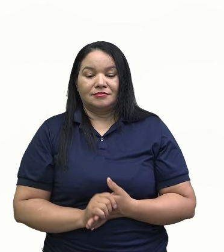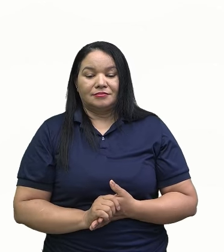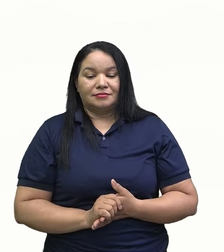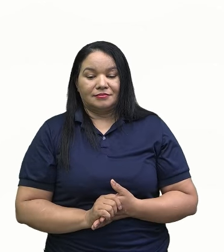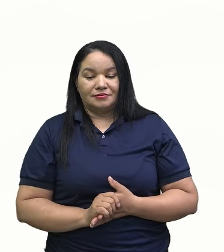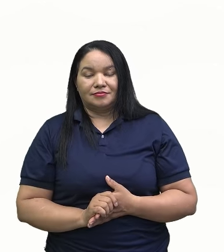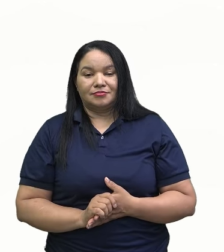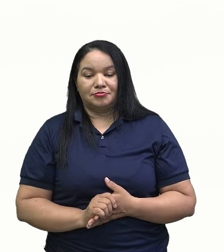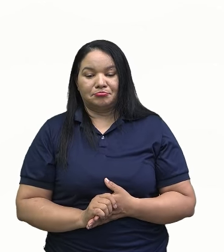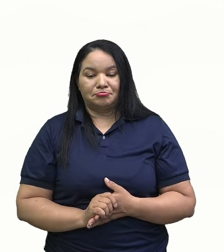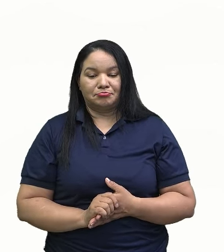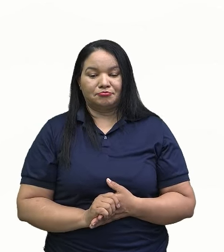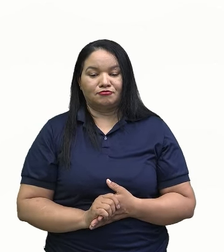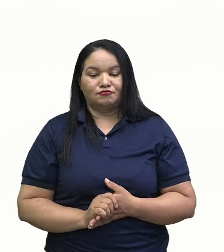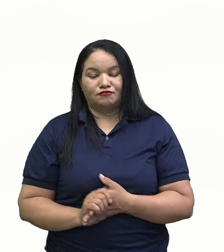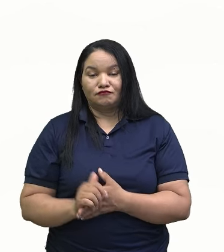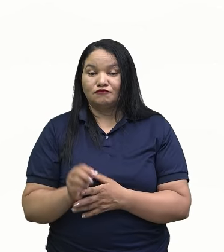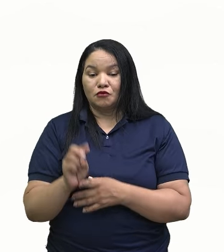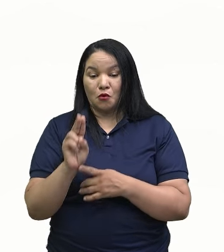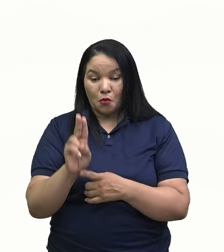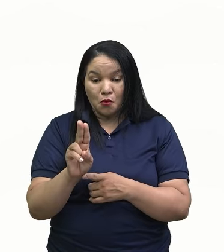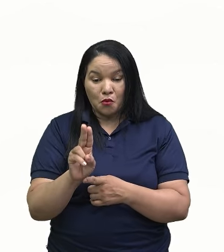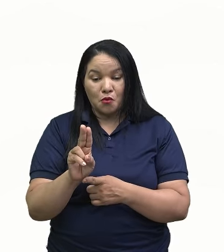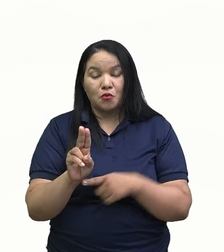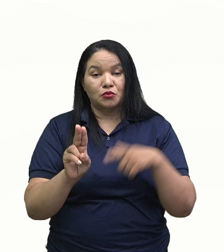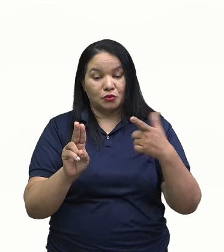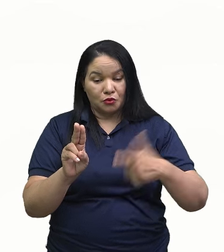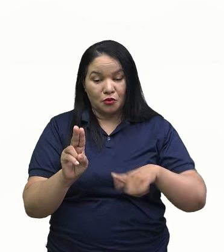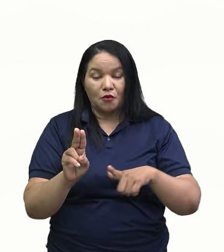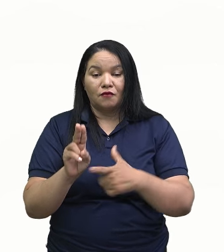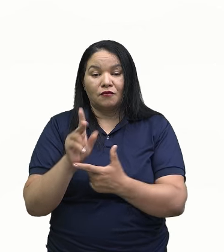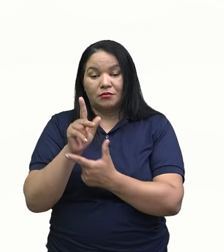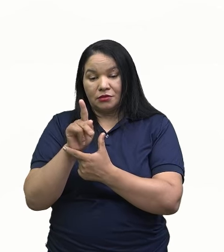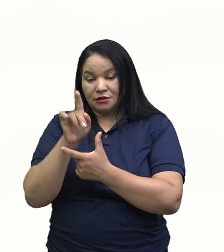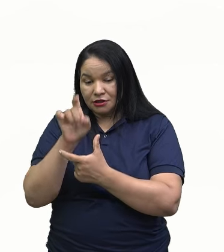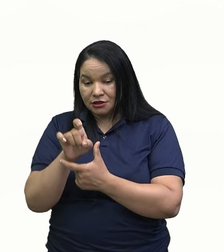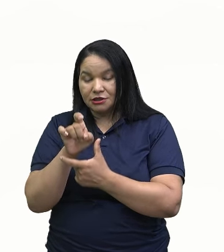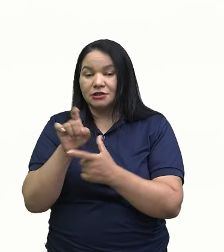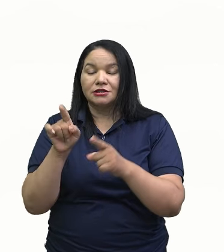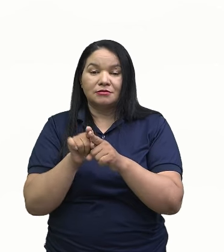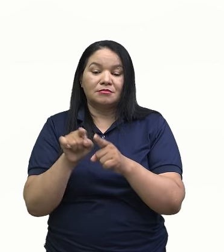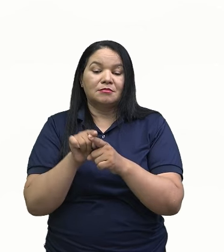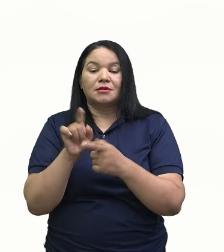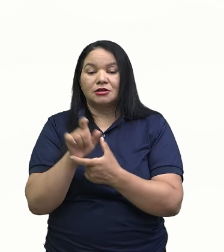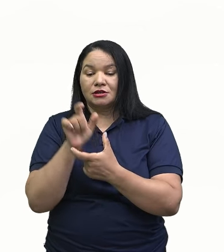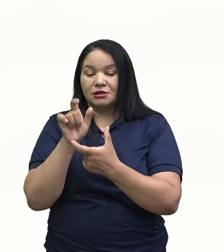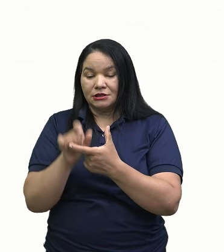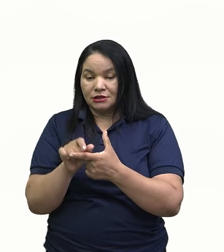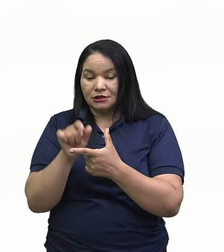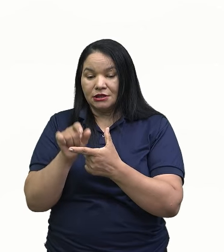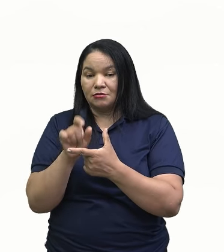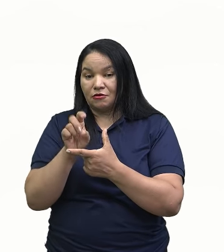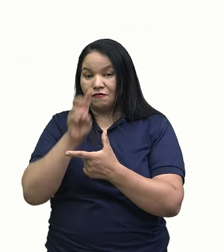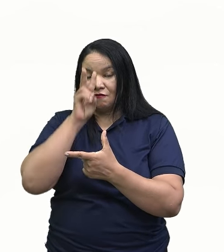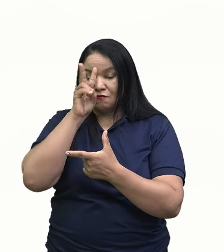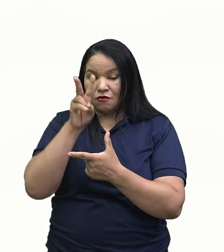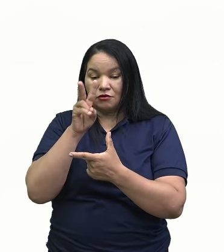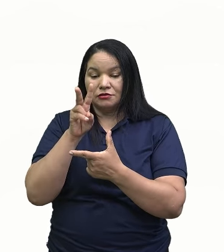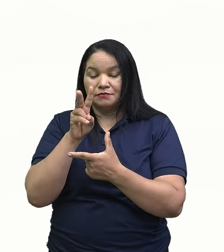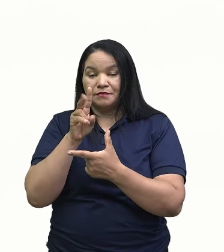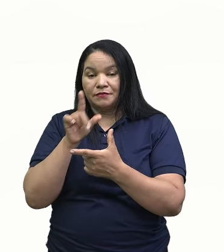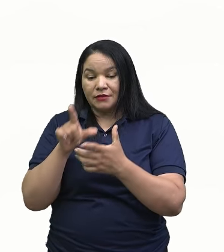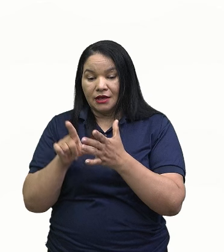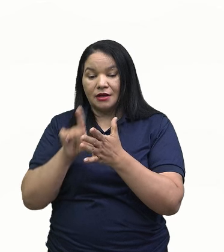Bocaiúva. Nós temos o U outra vez, né, na paroxítona, penúltima sílaba forte, e antes nós temos um ditongo.